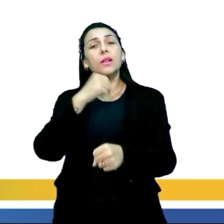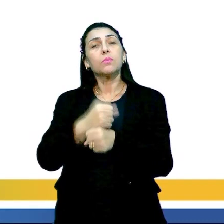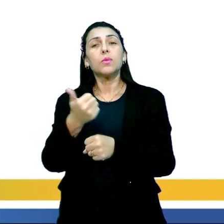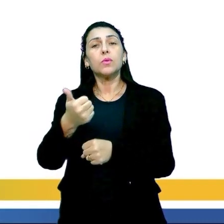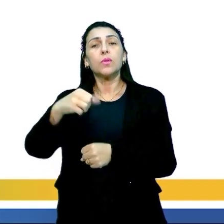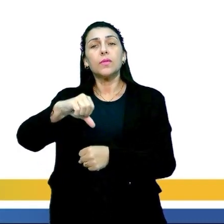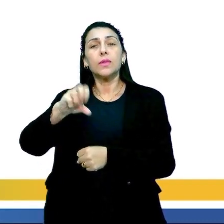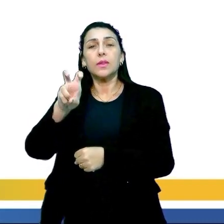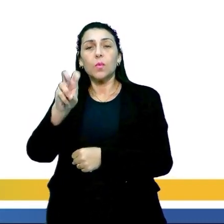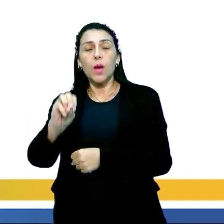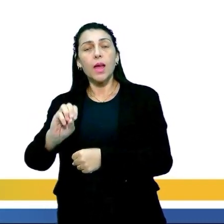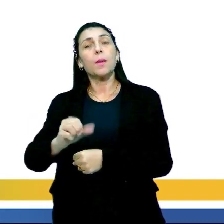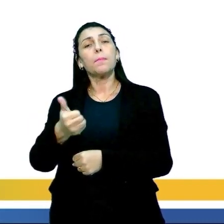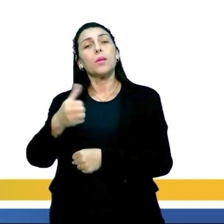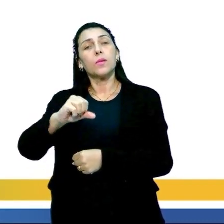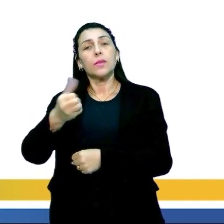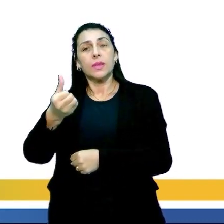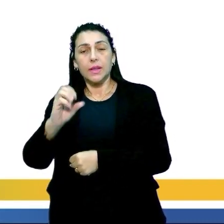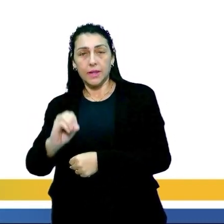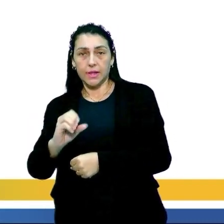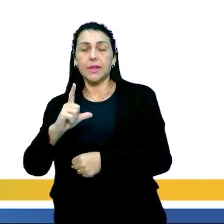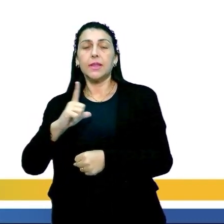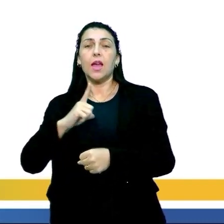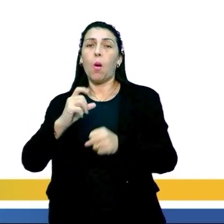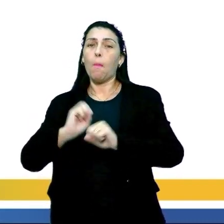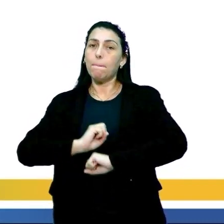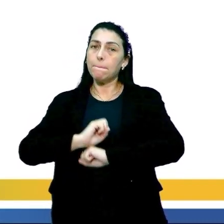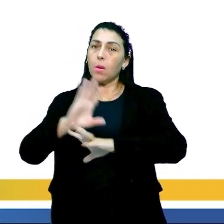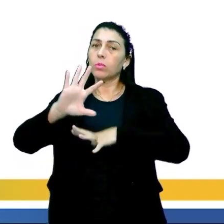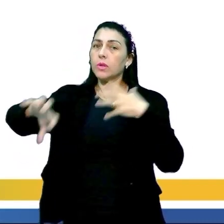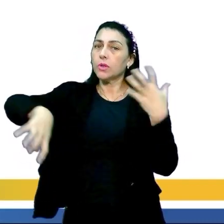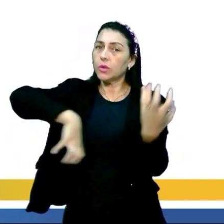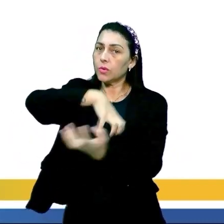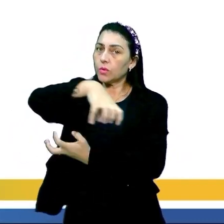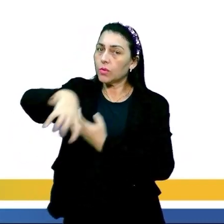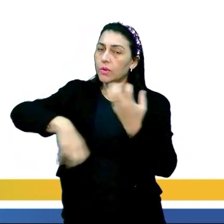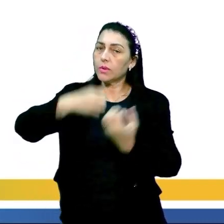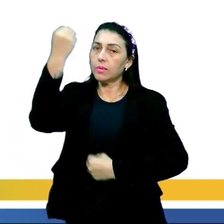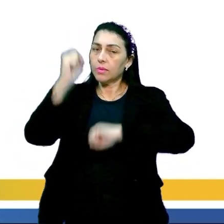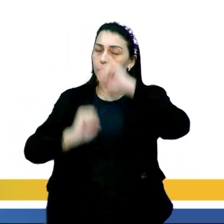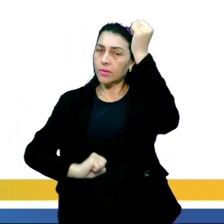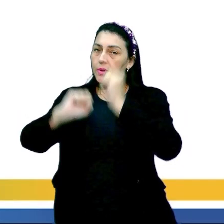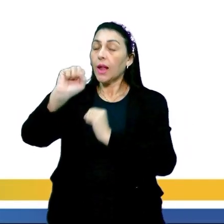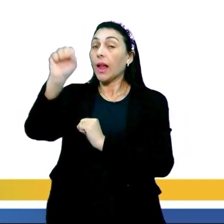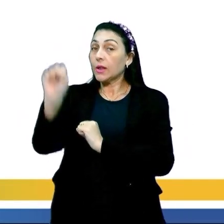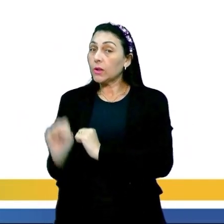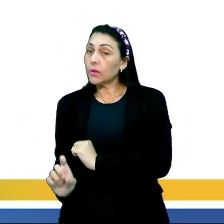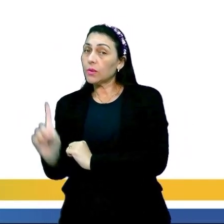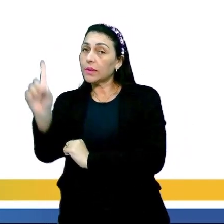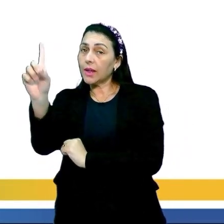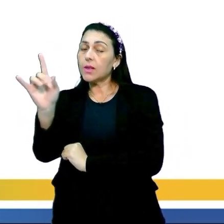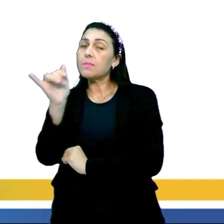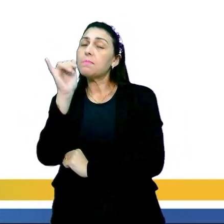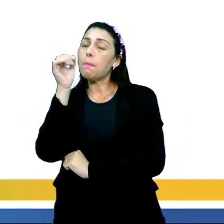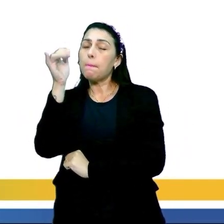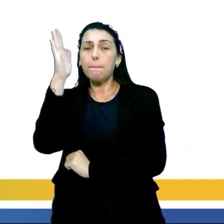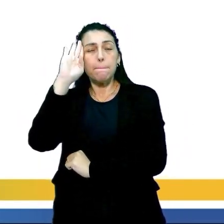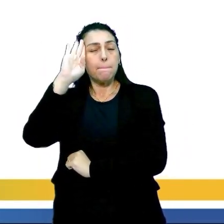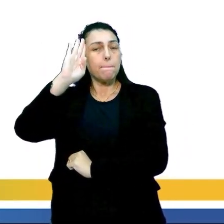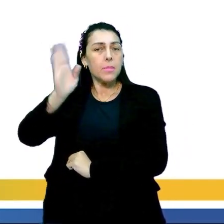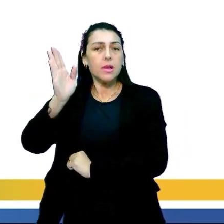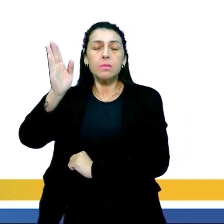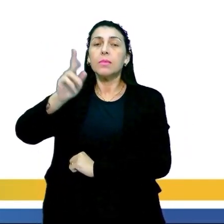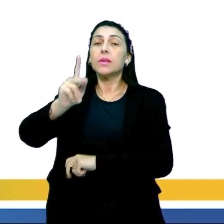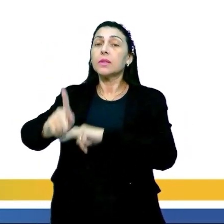50, 60, houve o boom da industrialização brasileira, né? Principalmente lá na região sudeste. Então, muitas pessoas